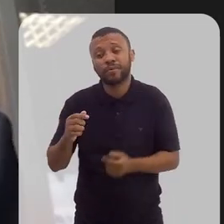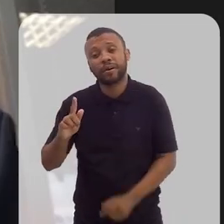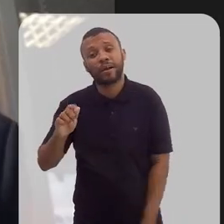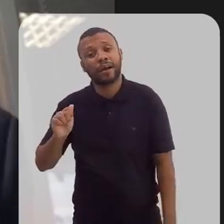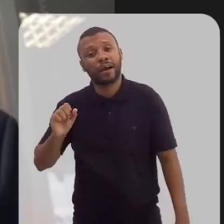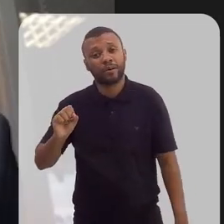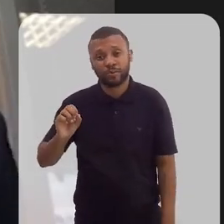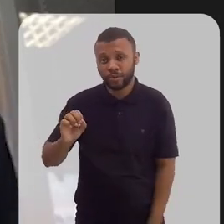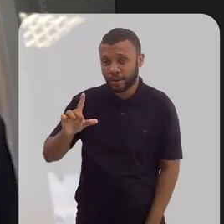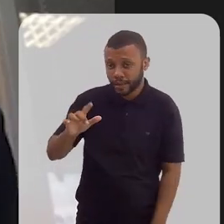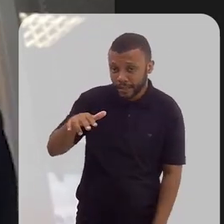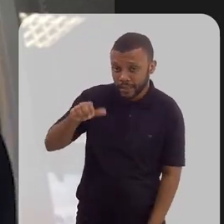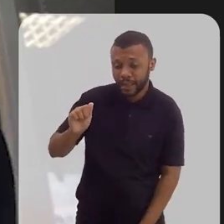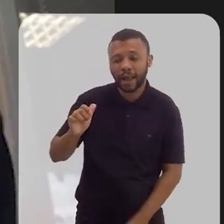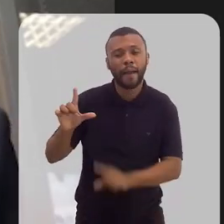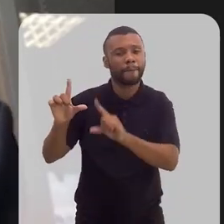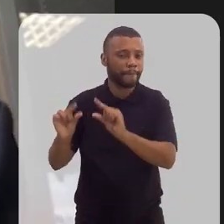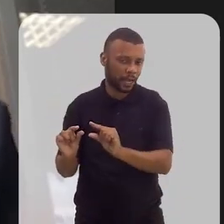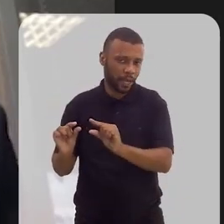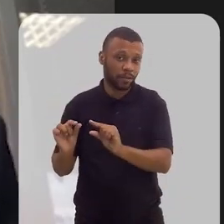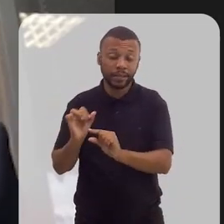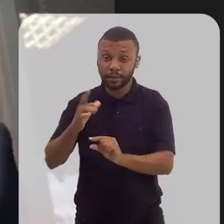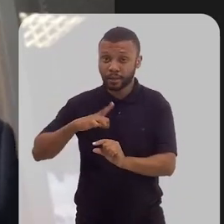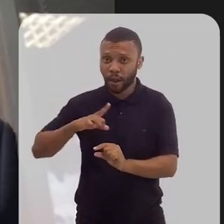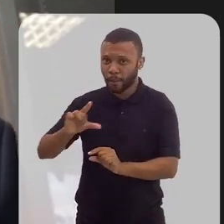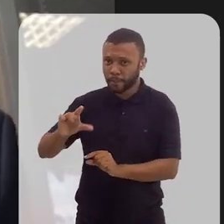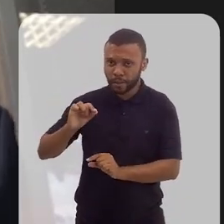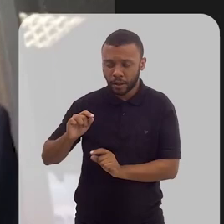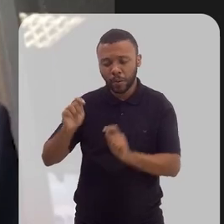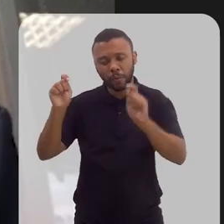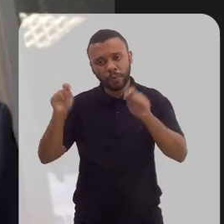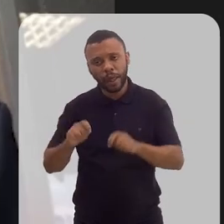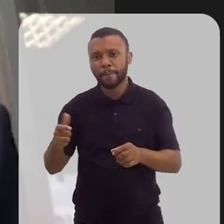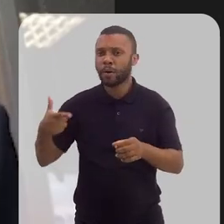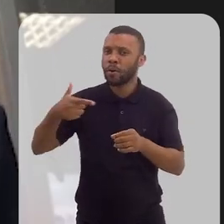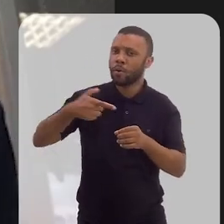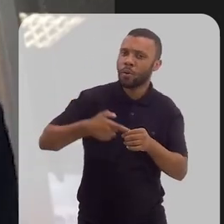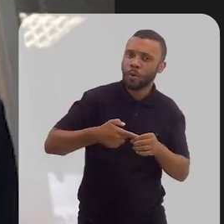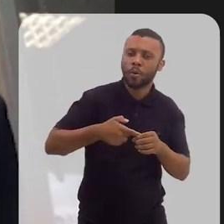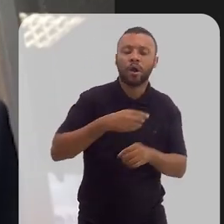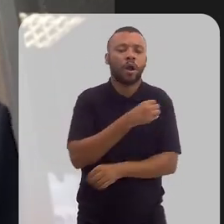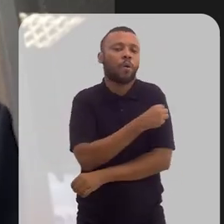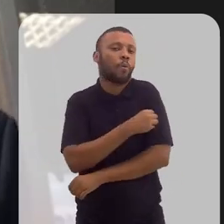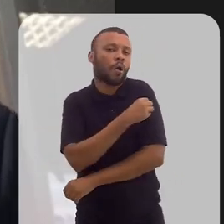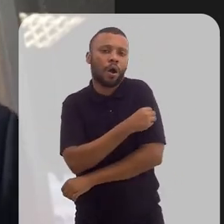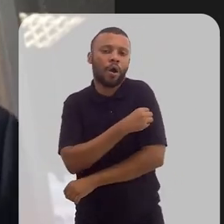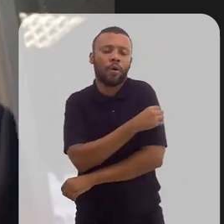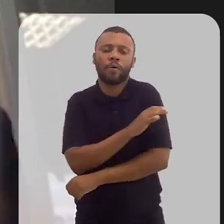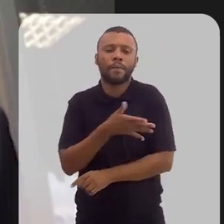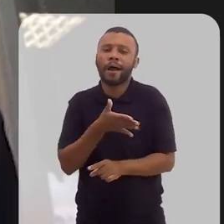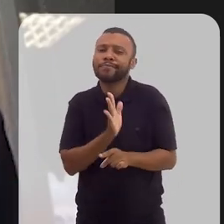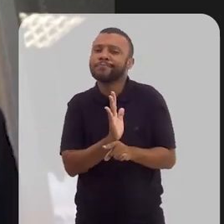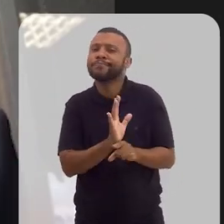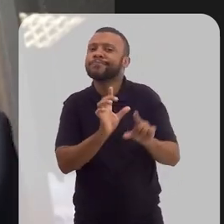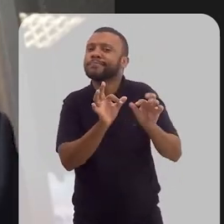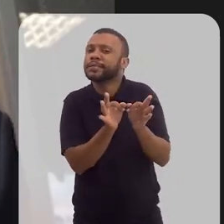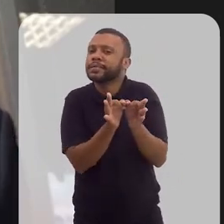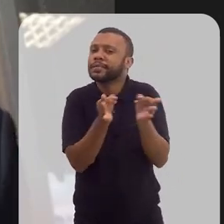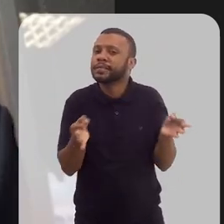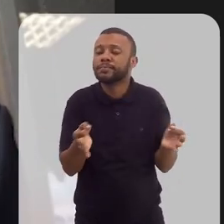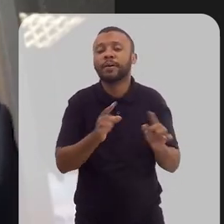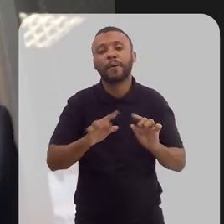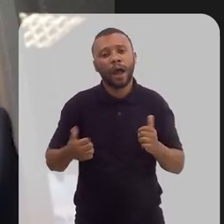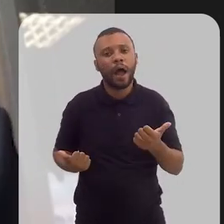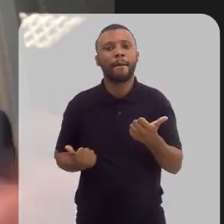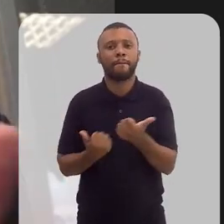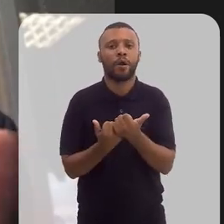eu acho que, se eu tenho opção, eu optei por abastecer com etanol. É uma contribuição pequena, mas é uma contribuição para o meio ambiente.